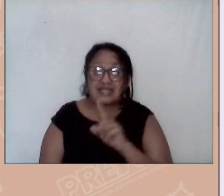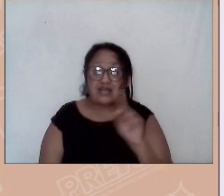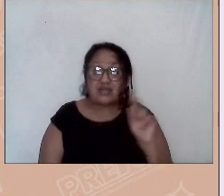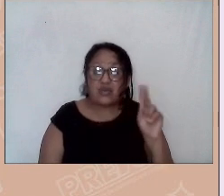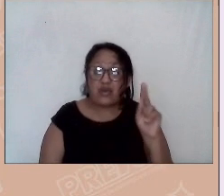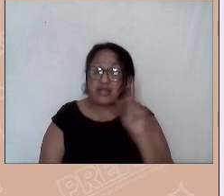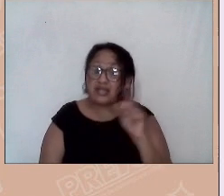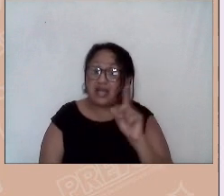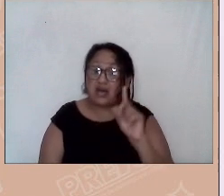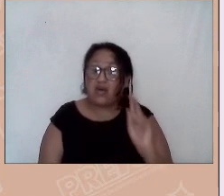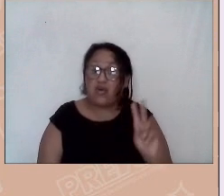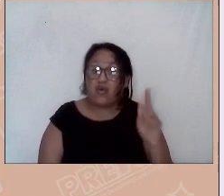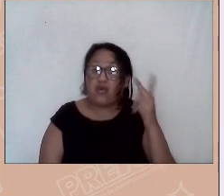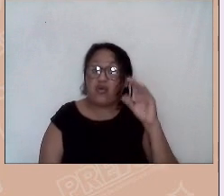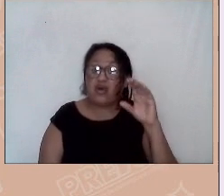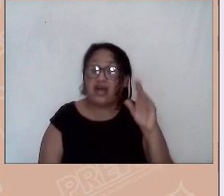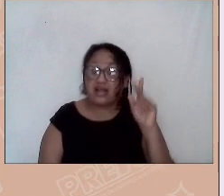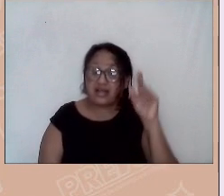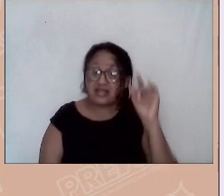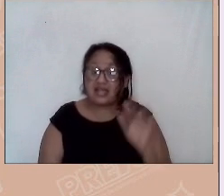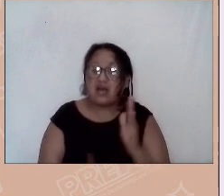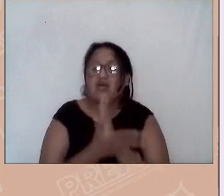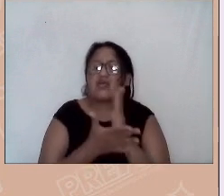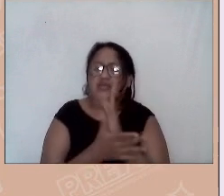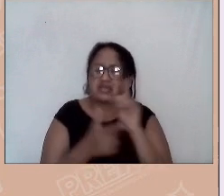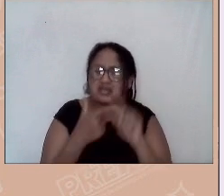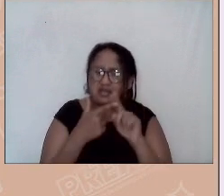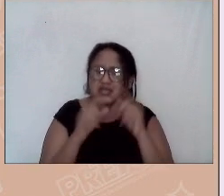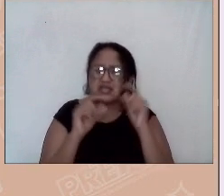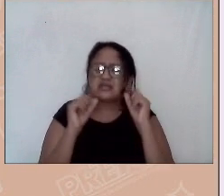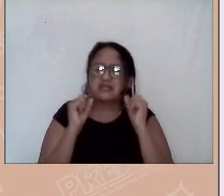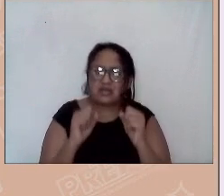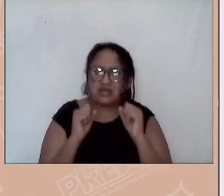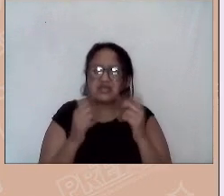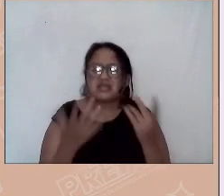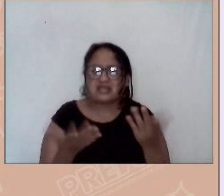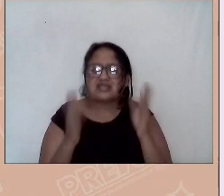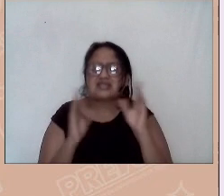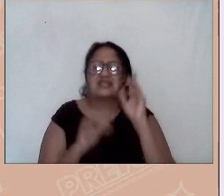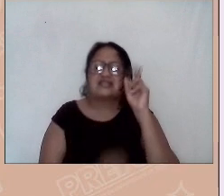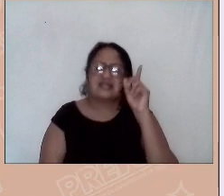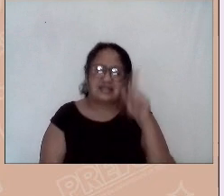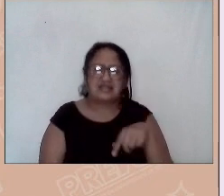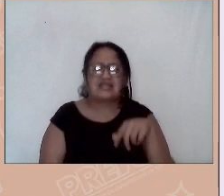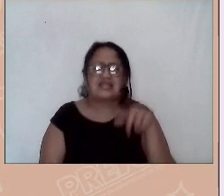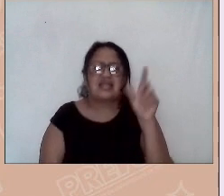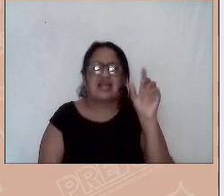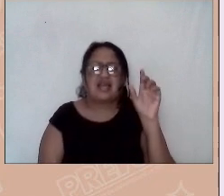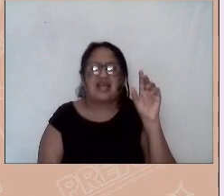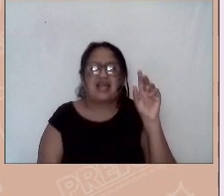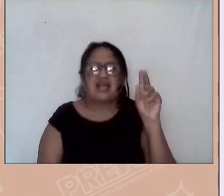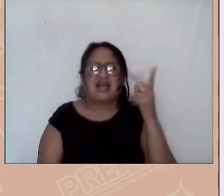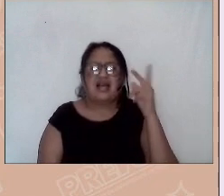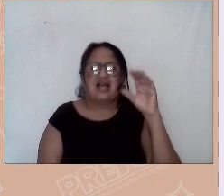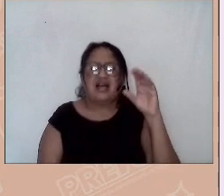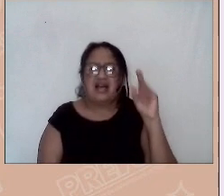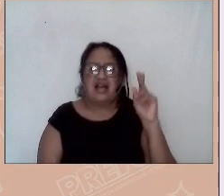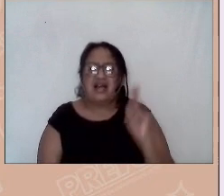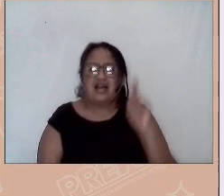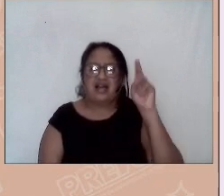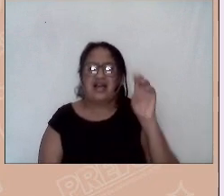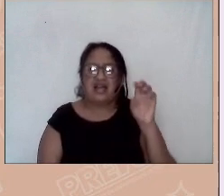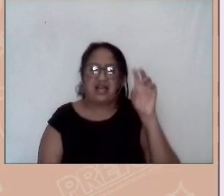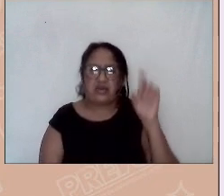also be hackers alguns deles também podem ser hackers assim como just as some of them may be chess players or